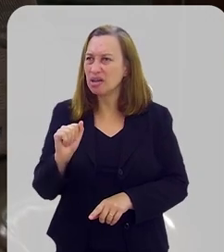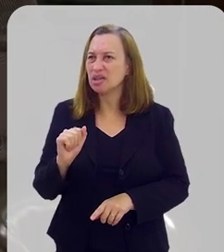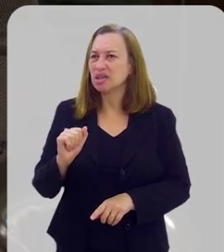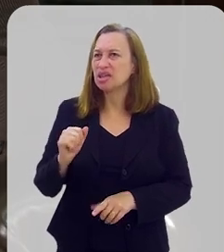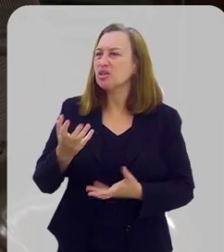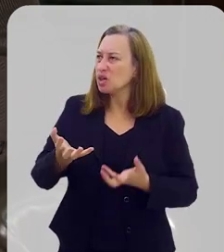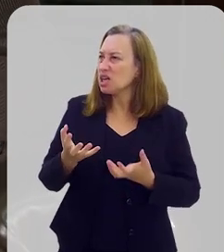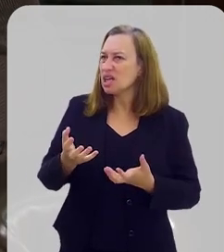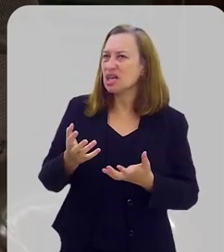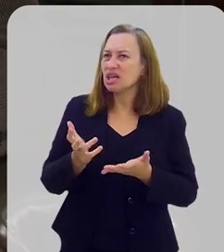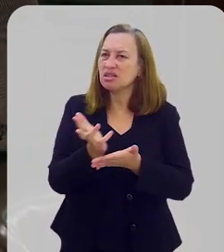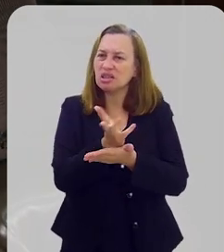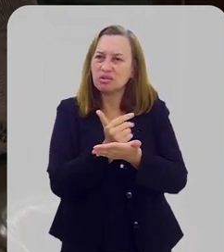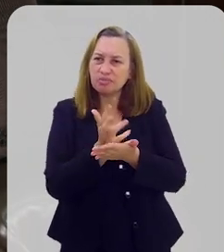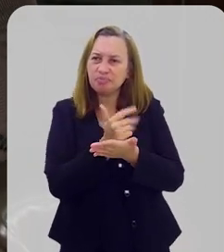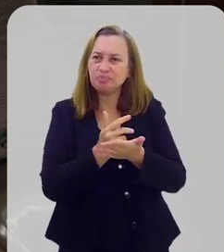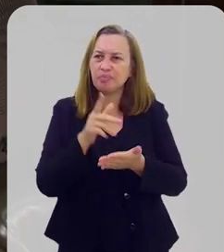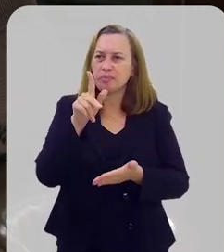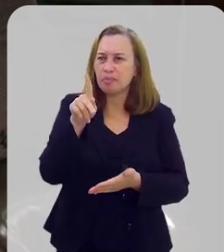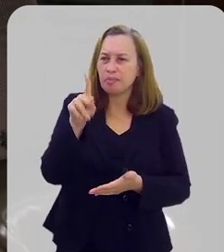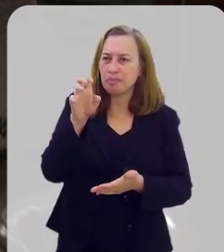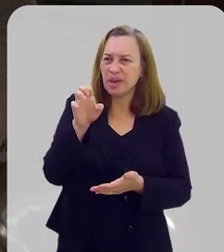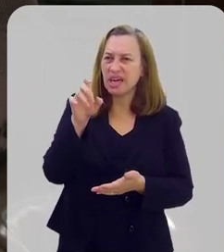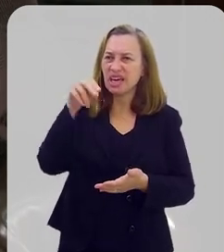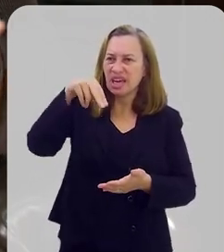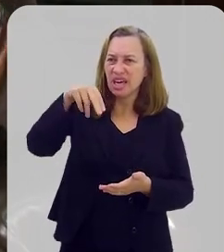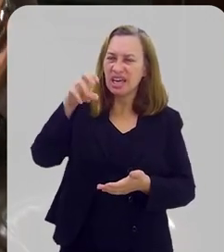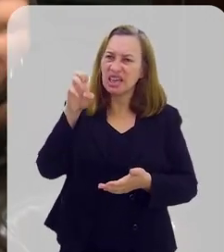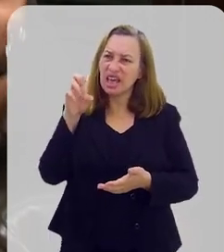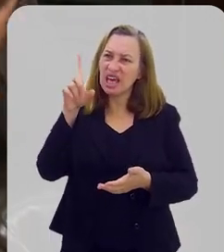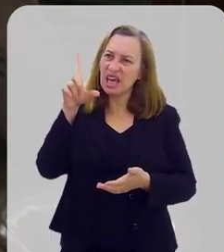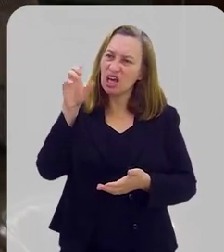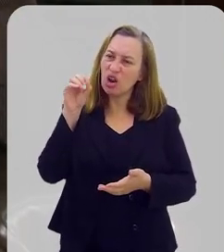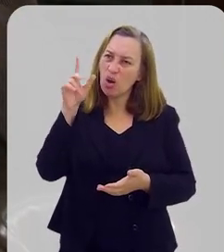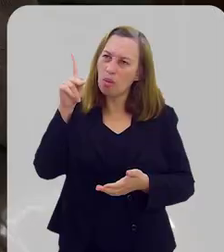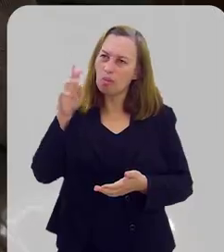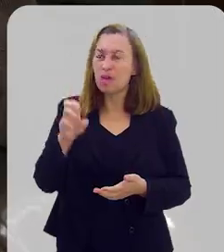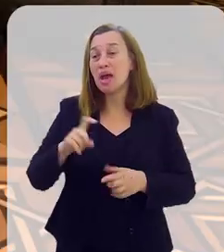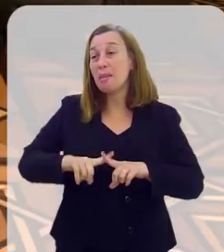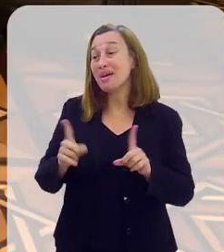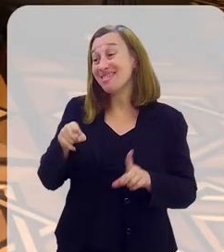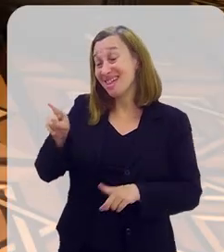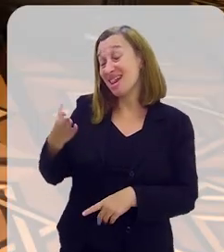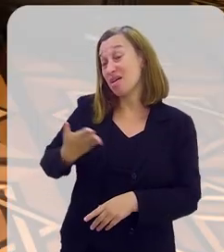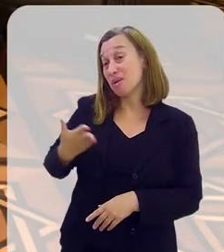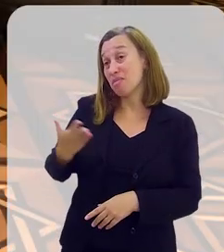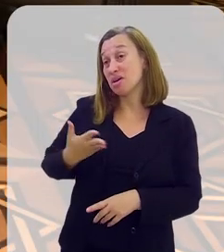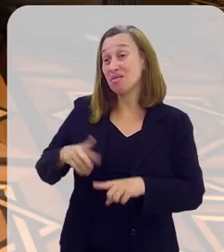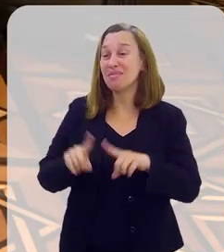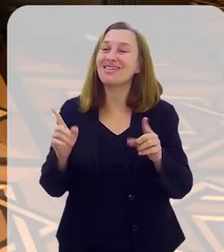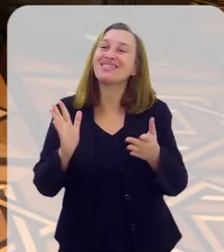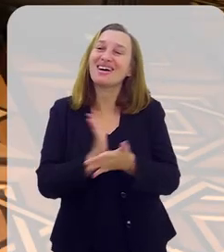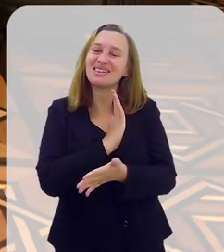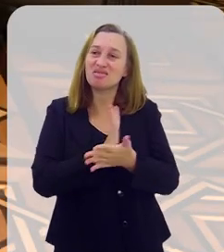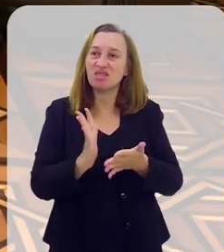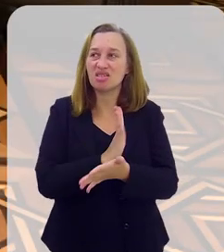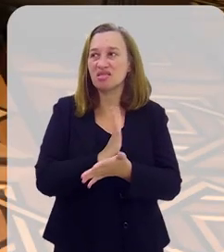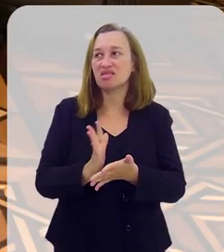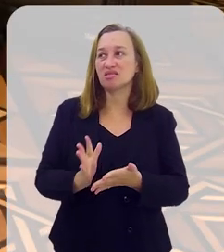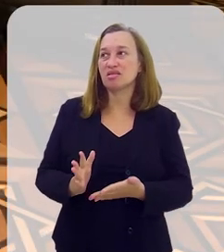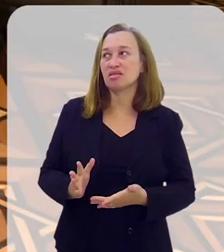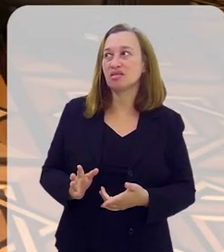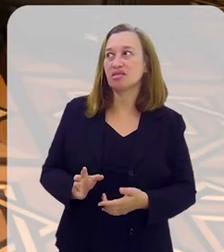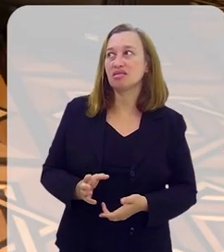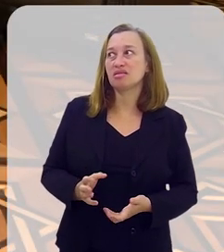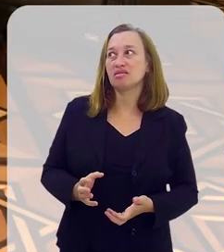lembra disso vi vigarista Não entendi bem porque que ele queria mas ele é meu amigo beterraba sabe mas às vezes me irrita com